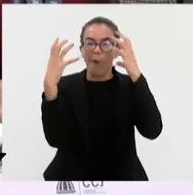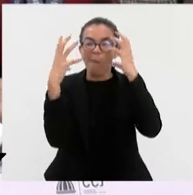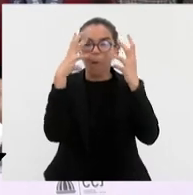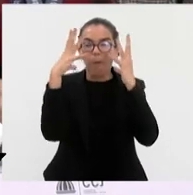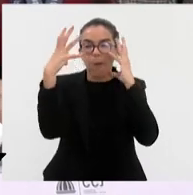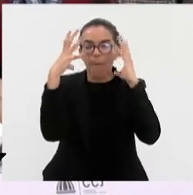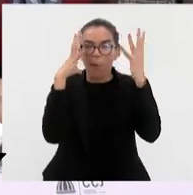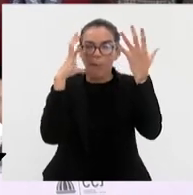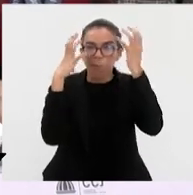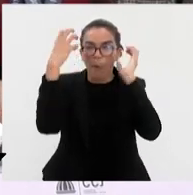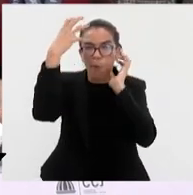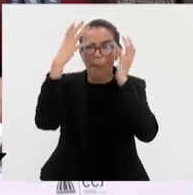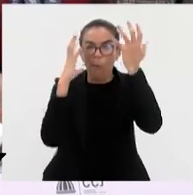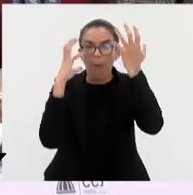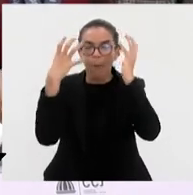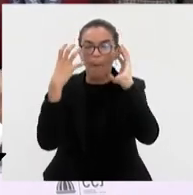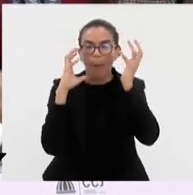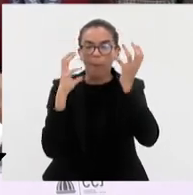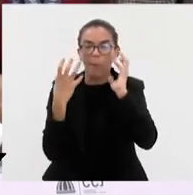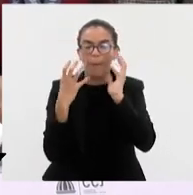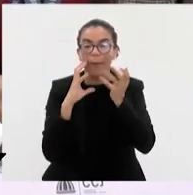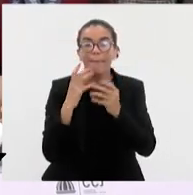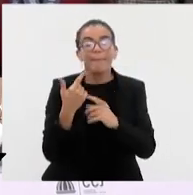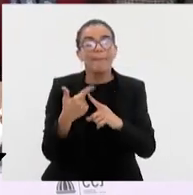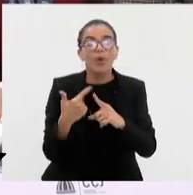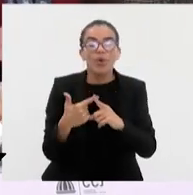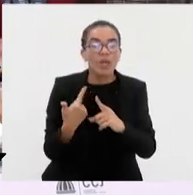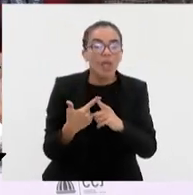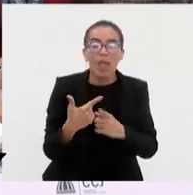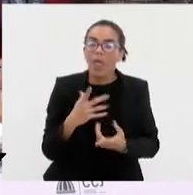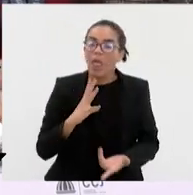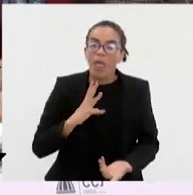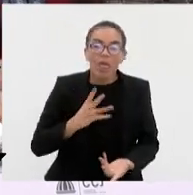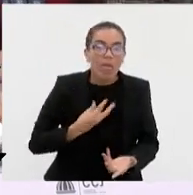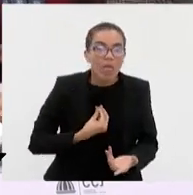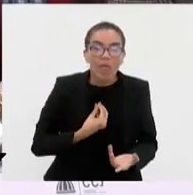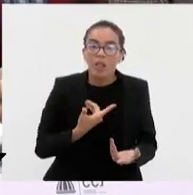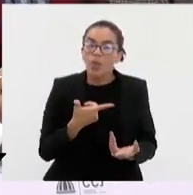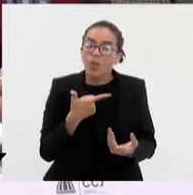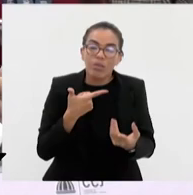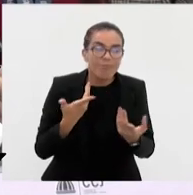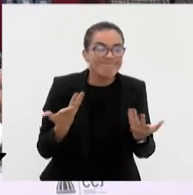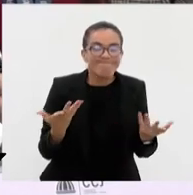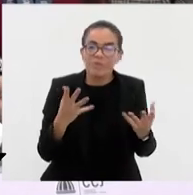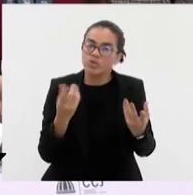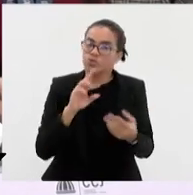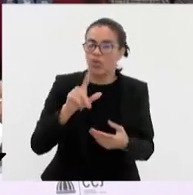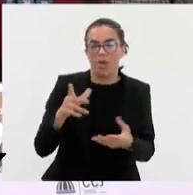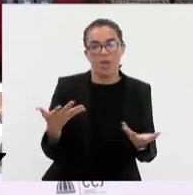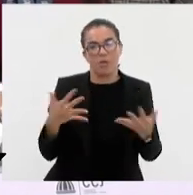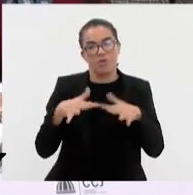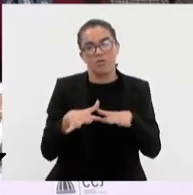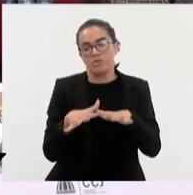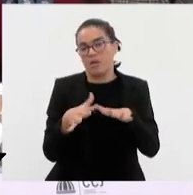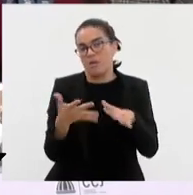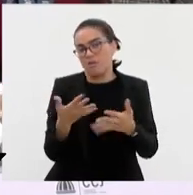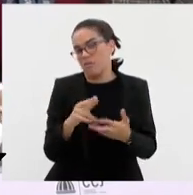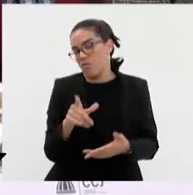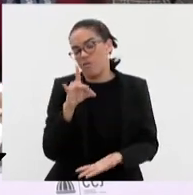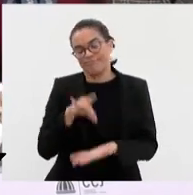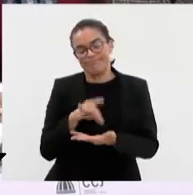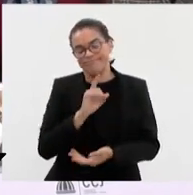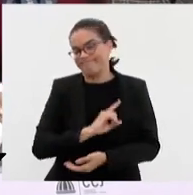homem biológico porque fez uma escolha desprotegida. Isto não é inclusão. Isto não é inclusão